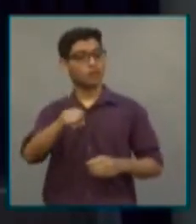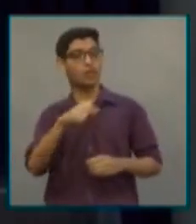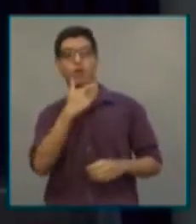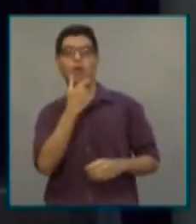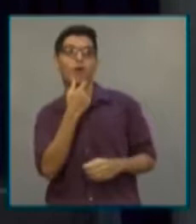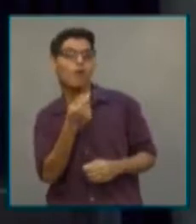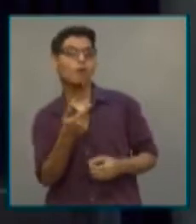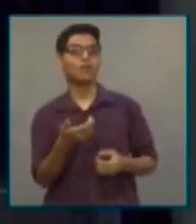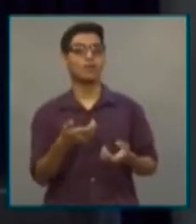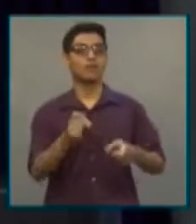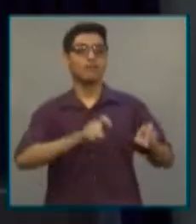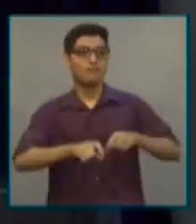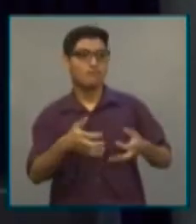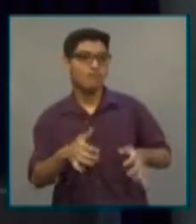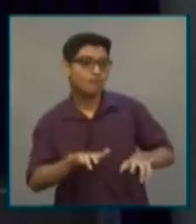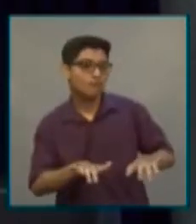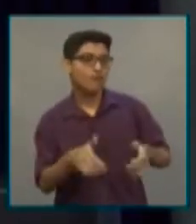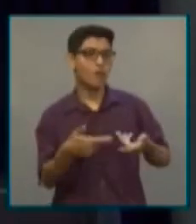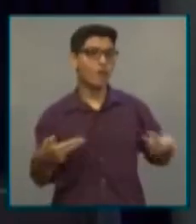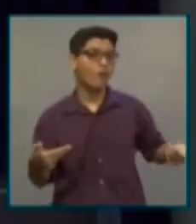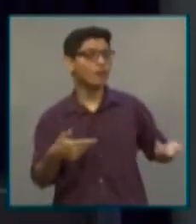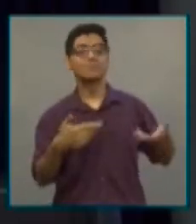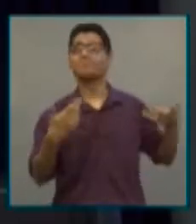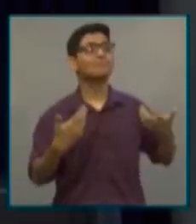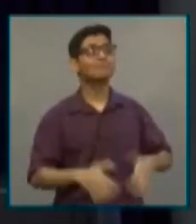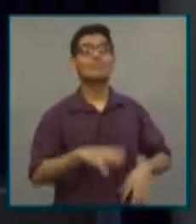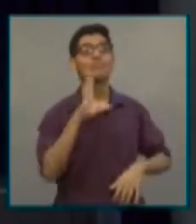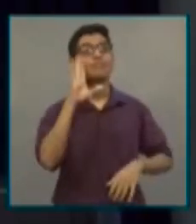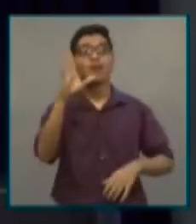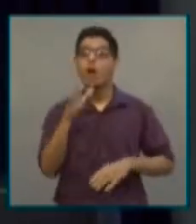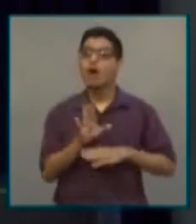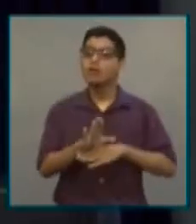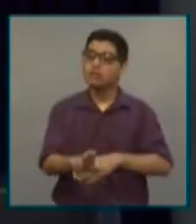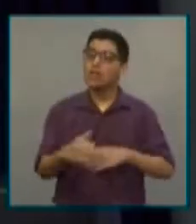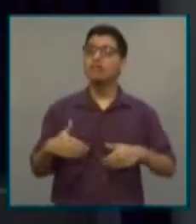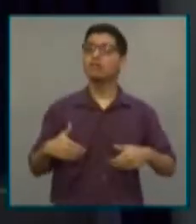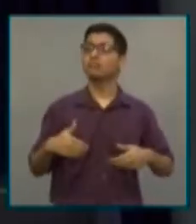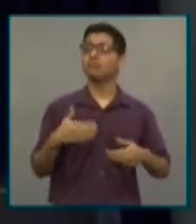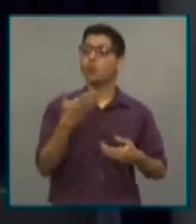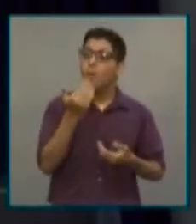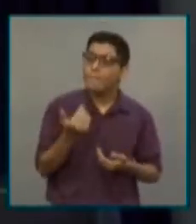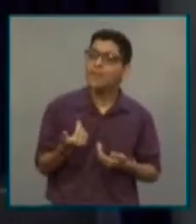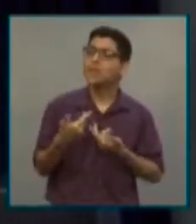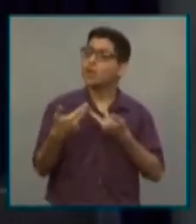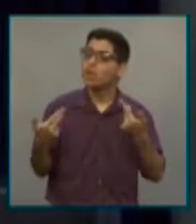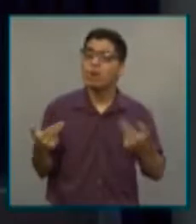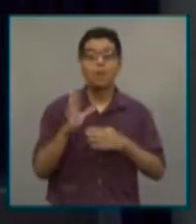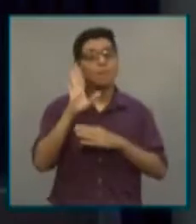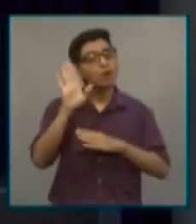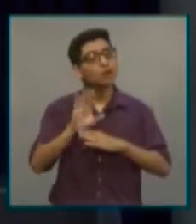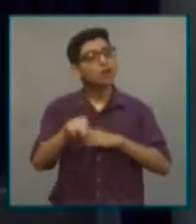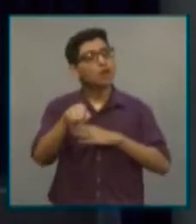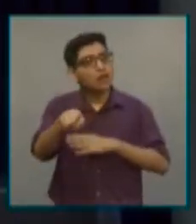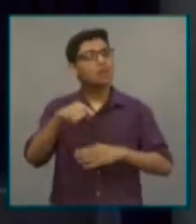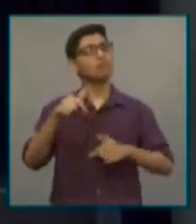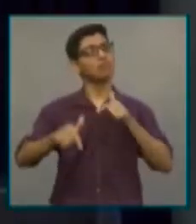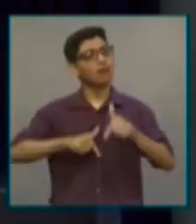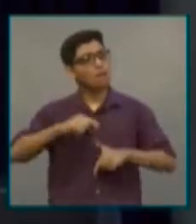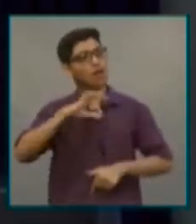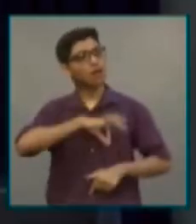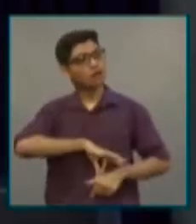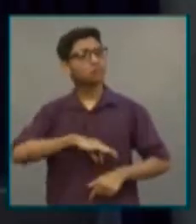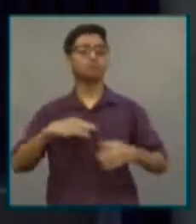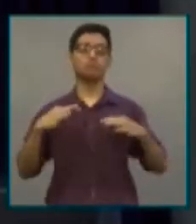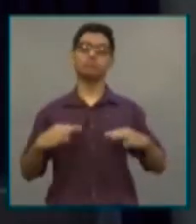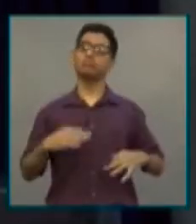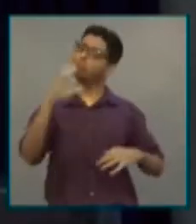vem passando fome. Ele precisa ter dignidade para exercer a advocacia. Então, a Chapa 10 se propõe